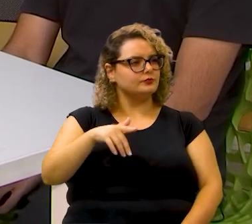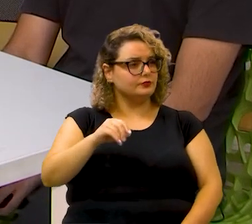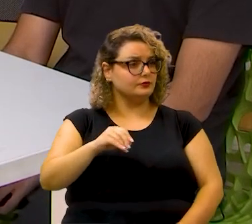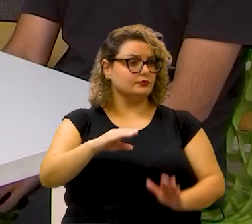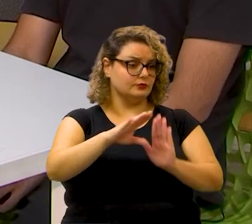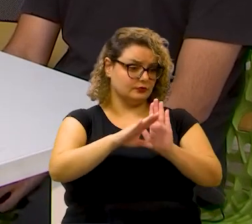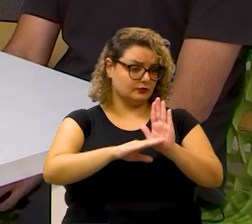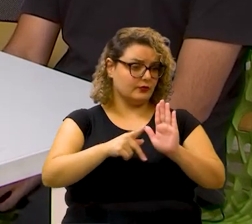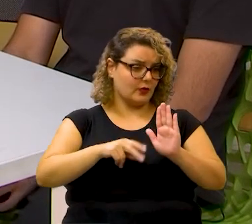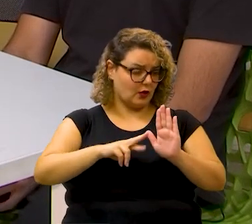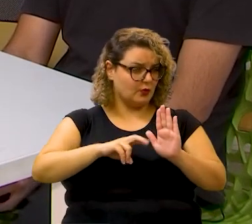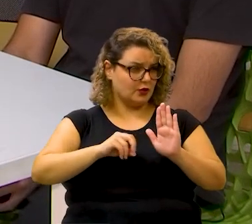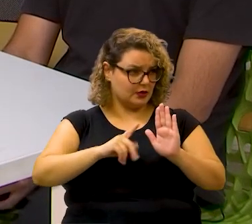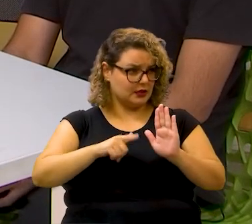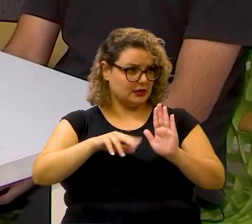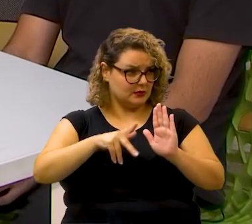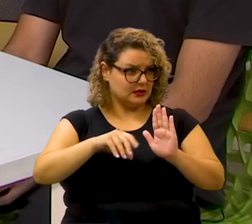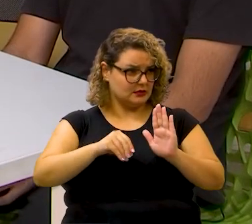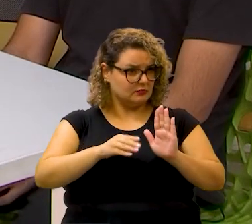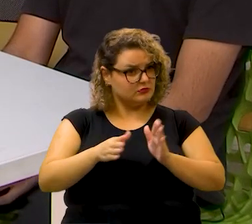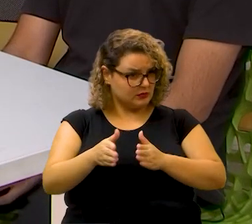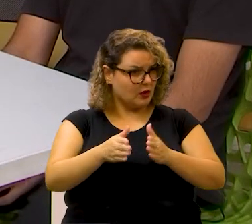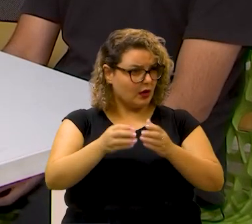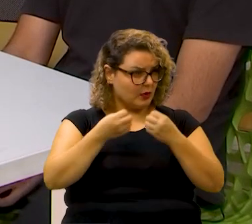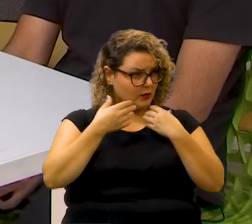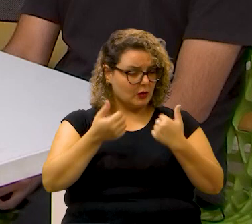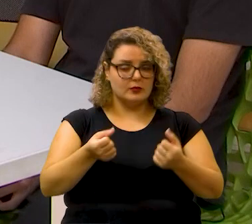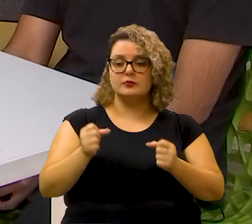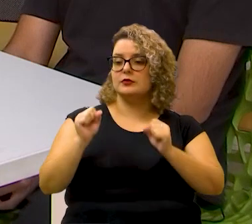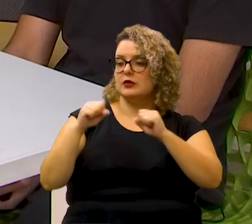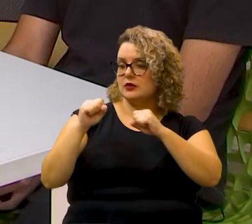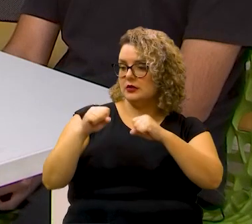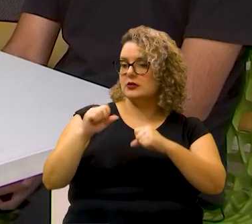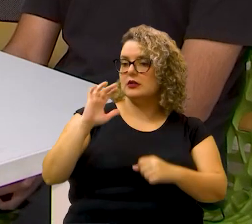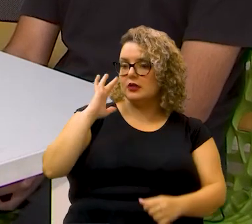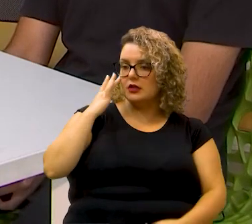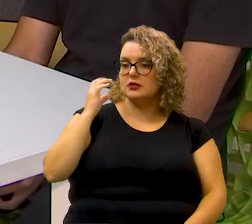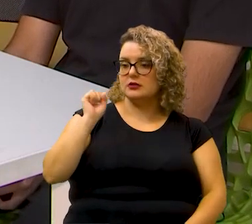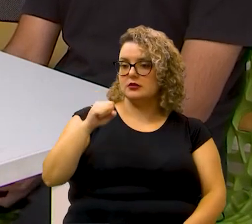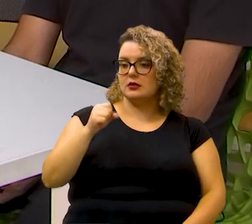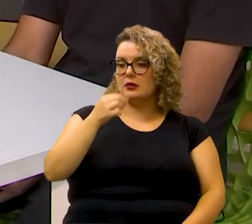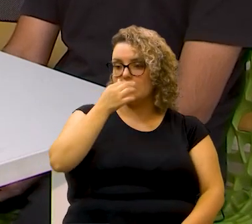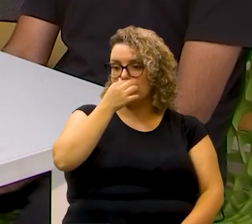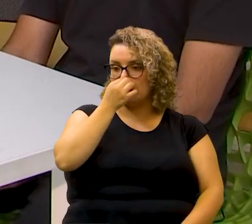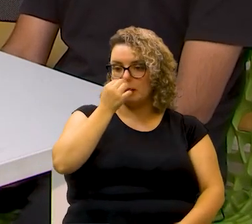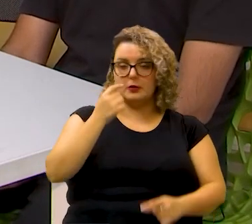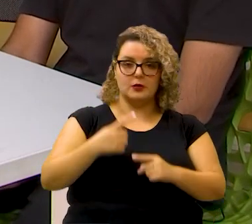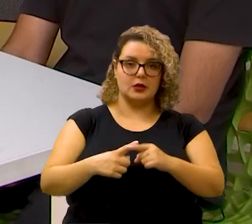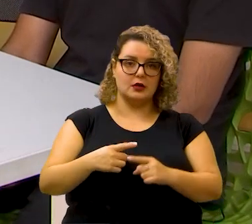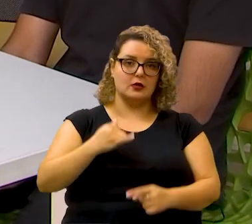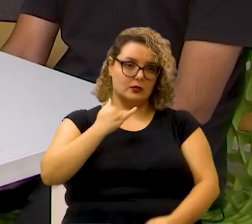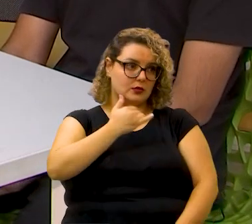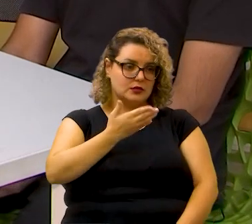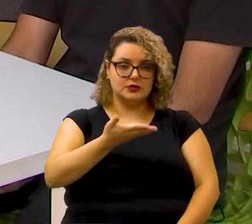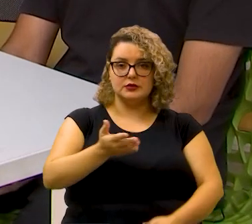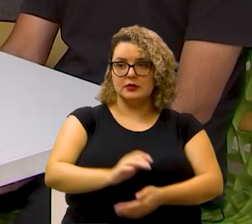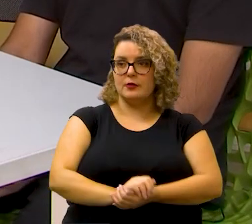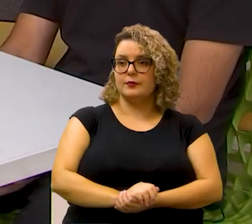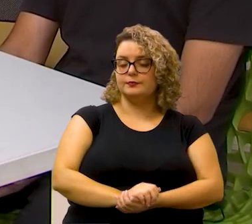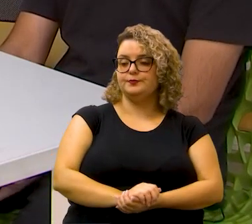como de programação, vocês acham que é um caminho interessante? Sim, a gente acha. Porque, né, como ele disse